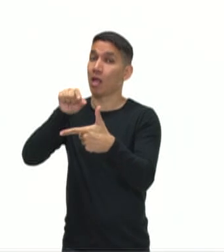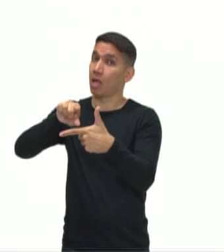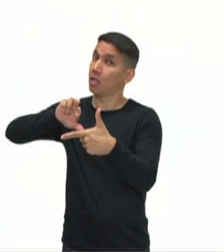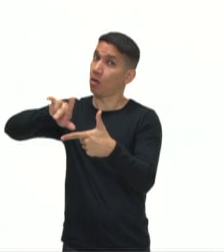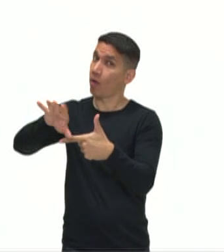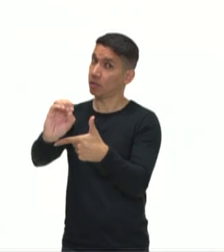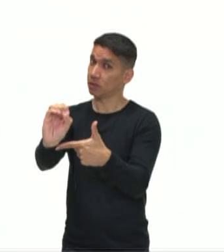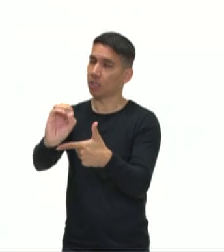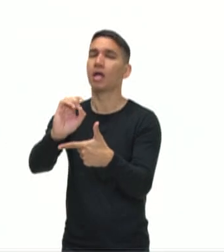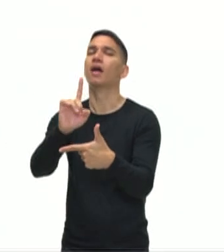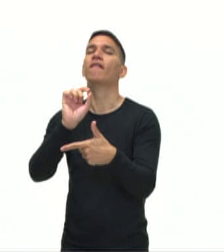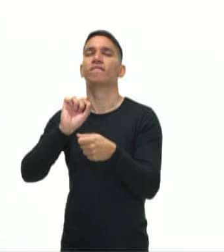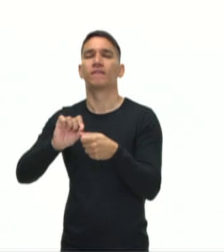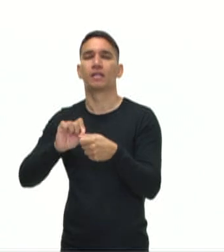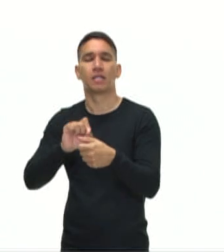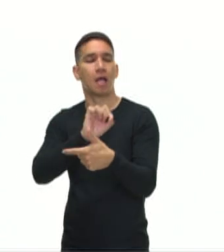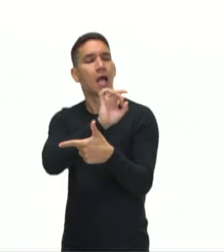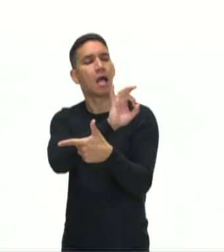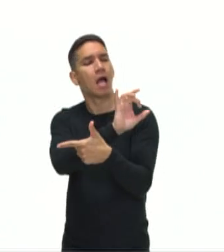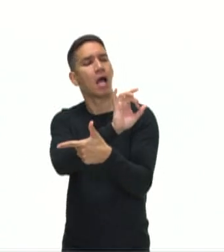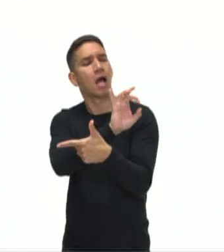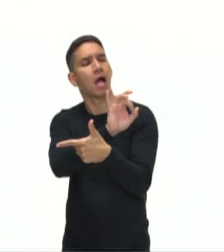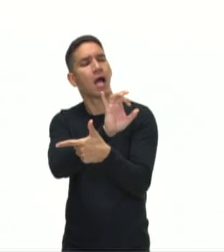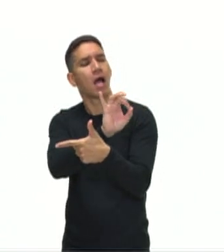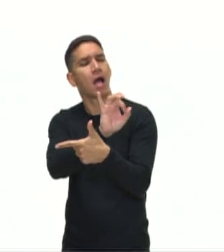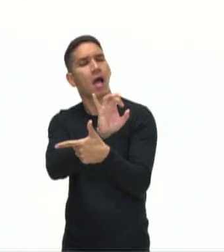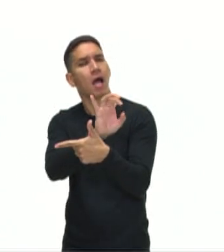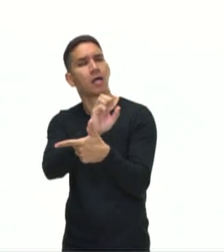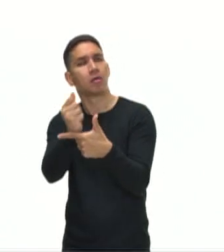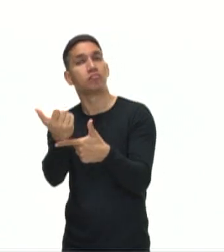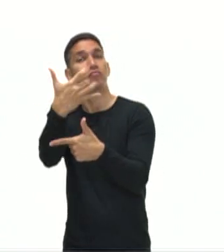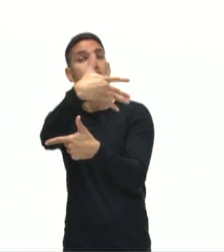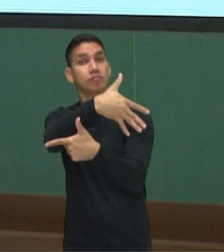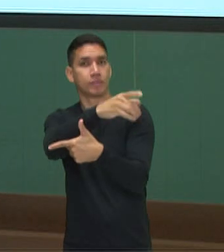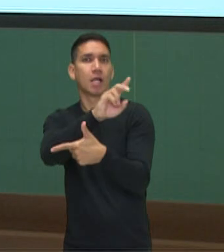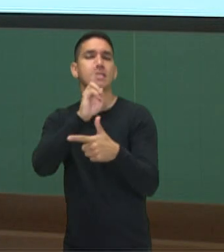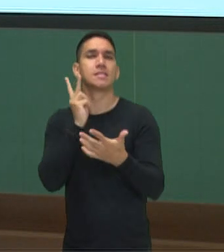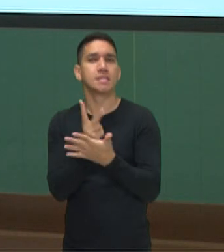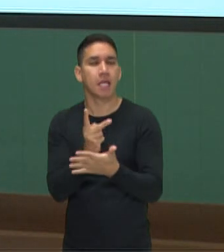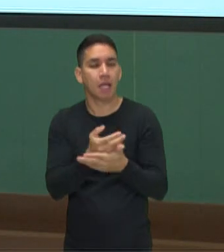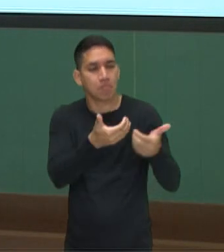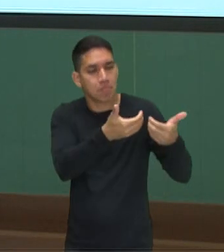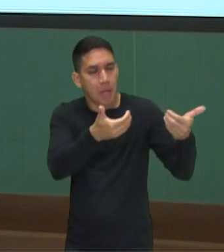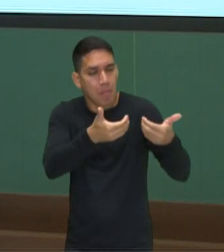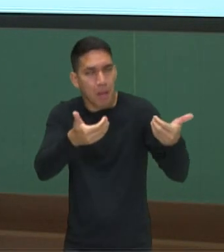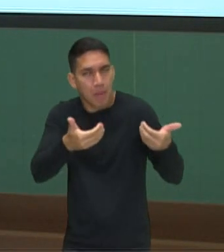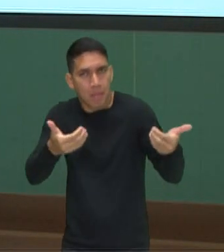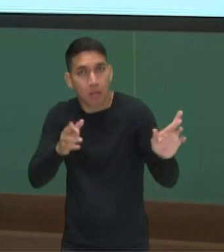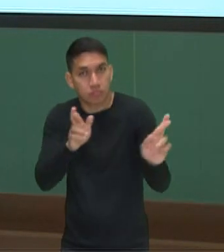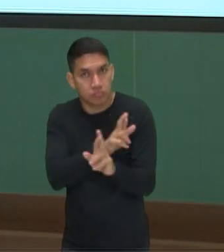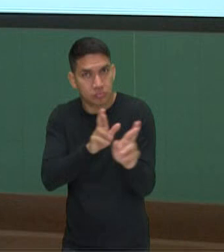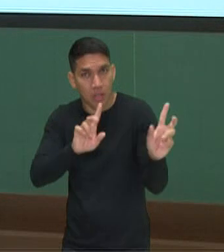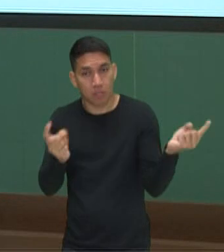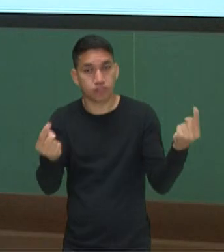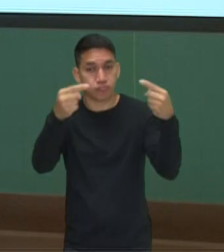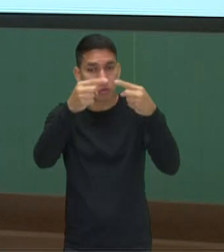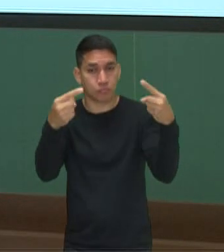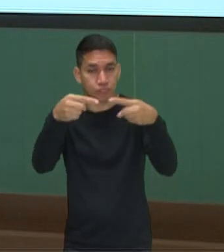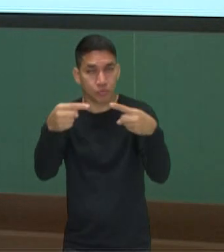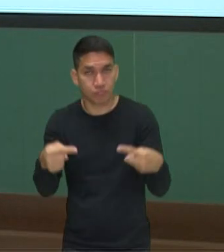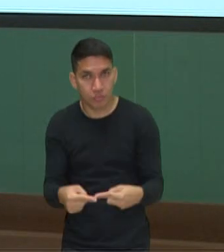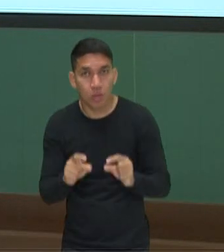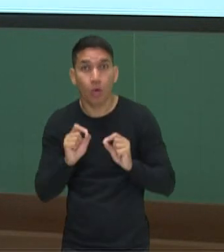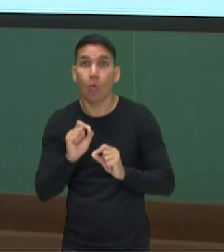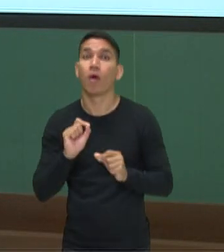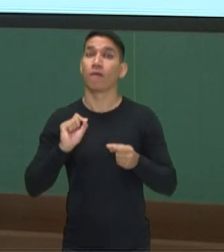fazendo a divisão de cada termo do polinômio pelo monômio, sempre separando. A relação fundamental da divisão diz